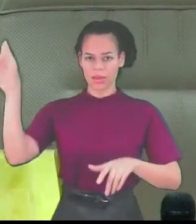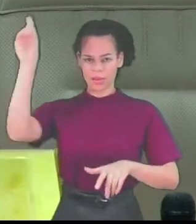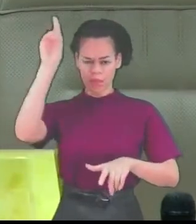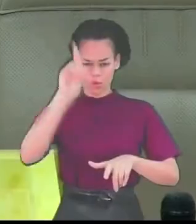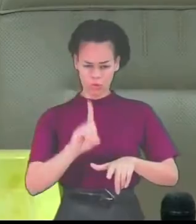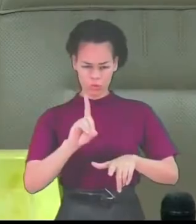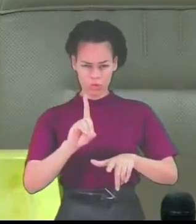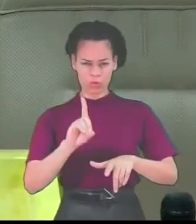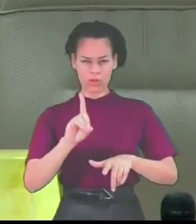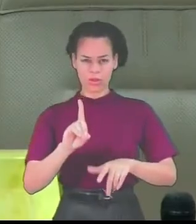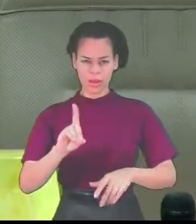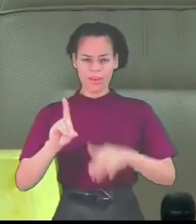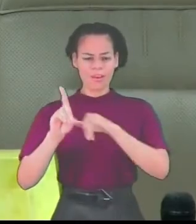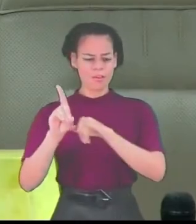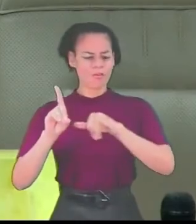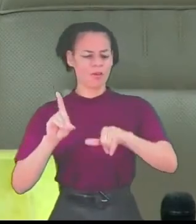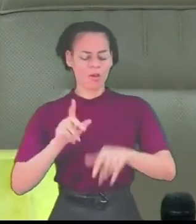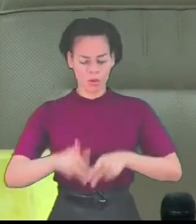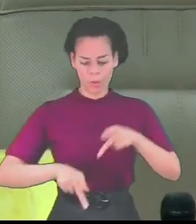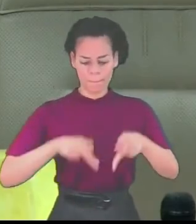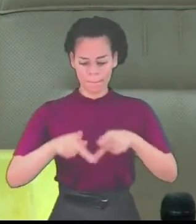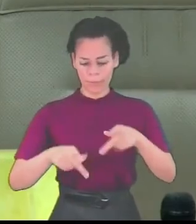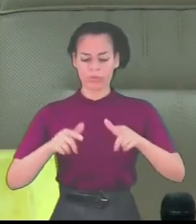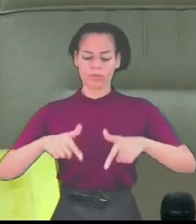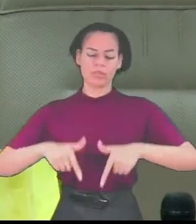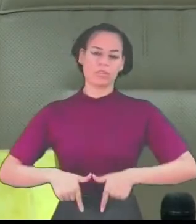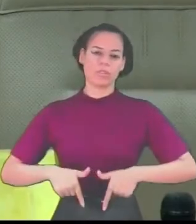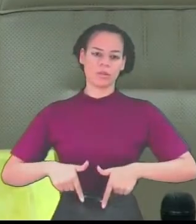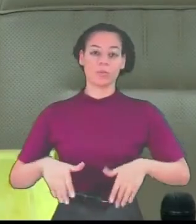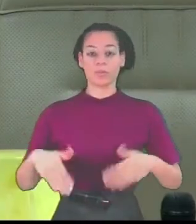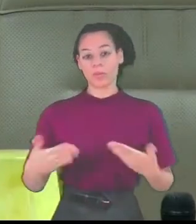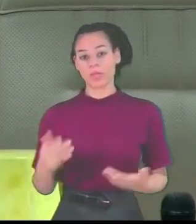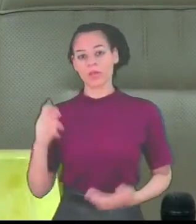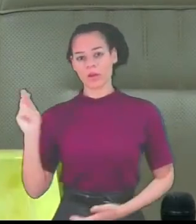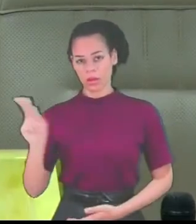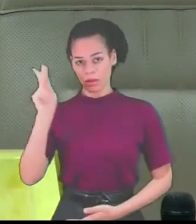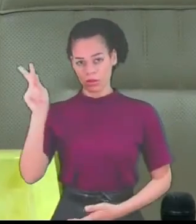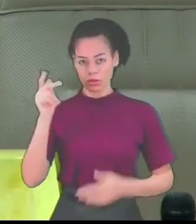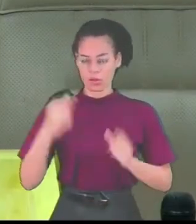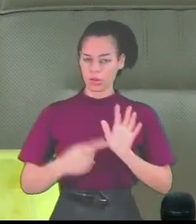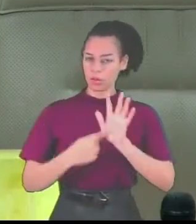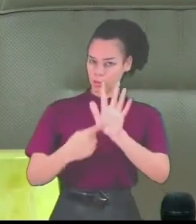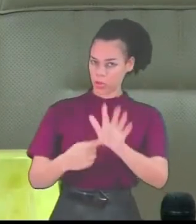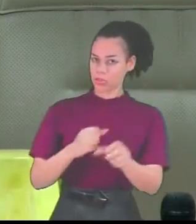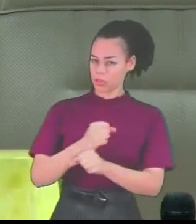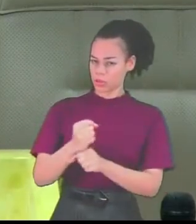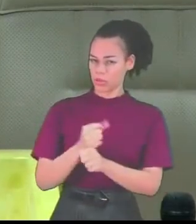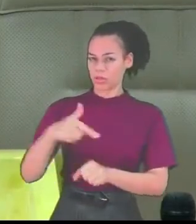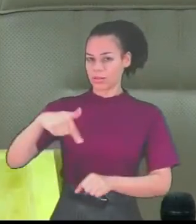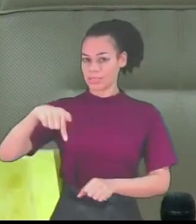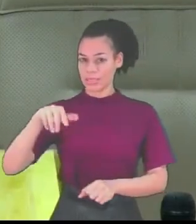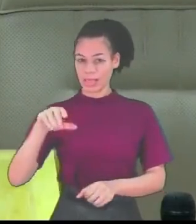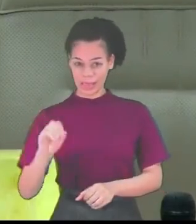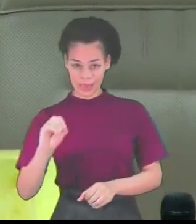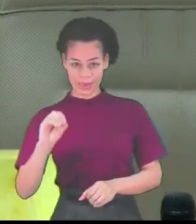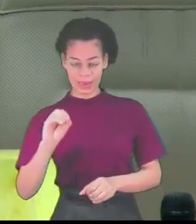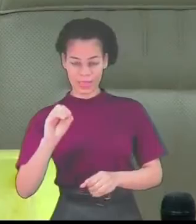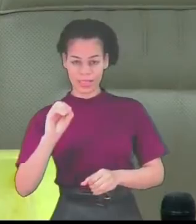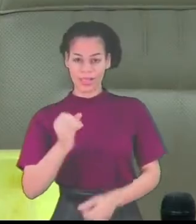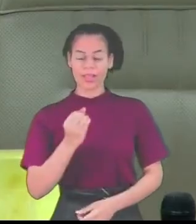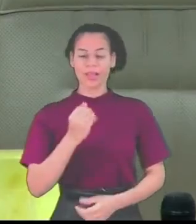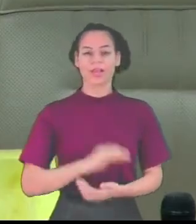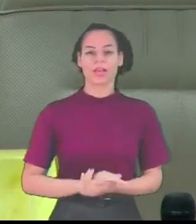e falou no meio do povo de Israel E então a história diz que no anos 70 que é uma